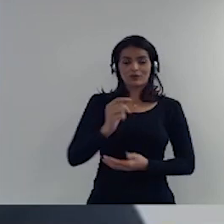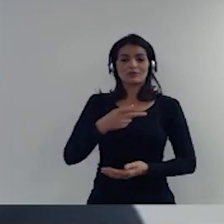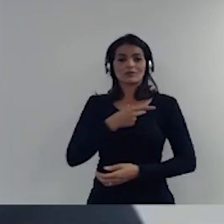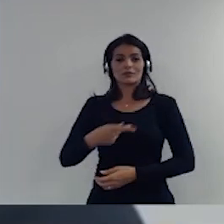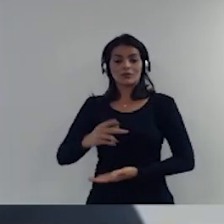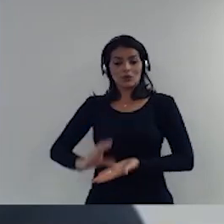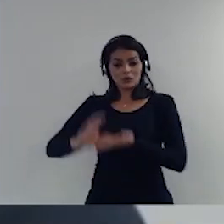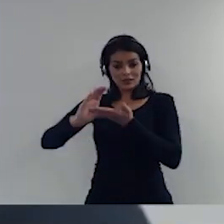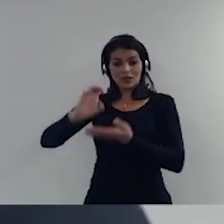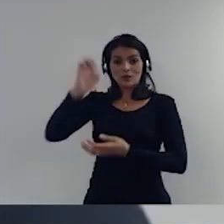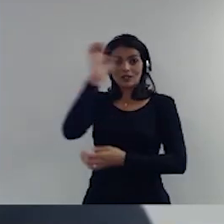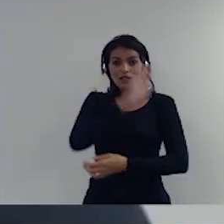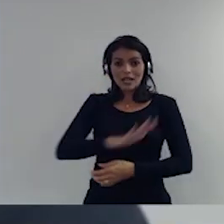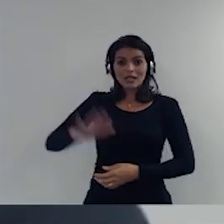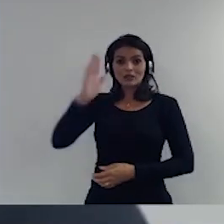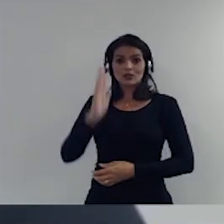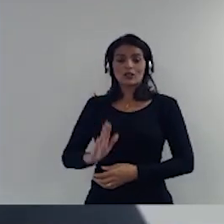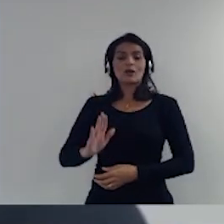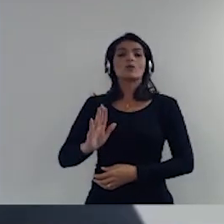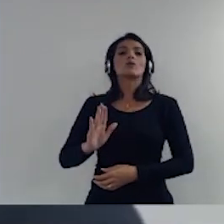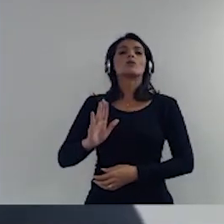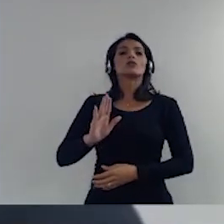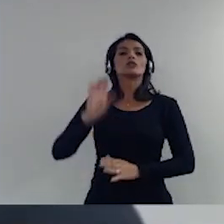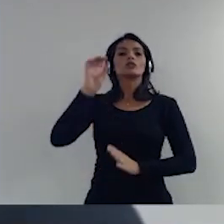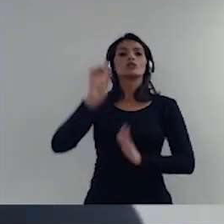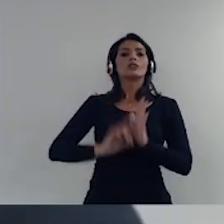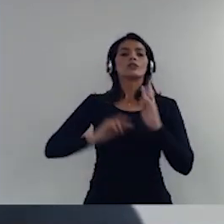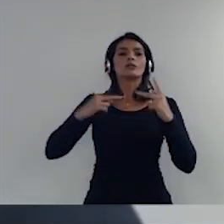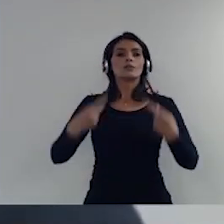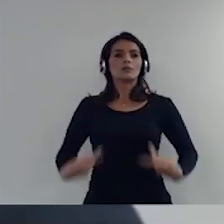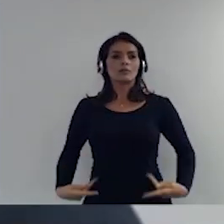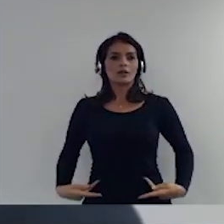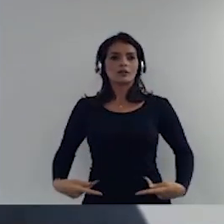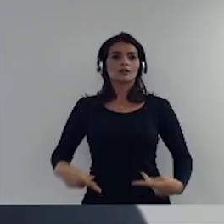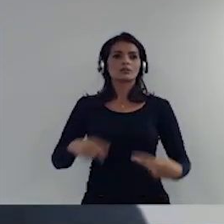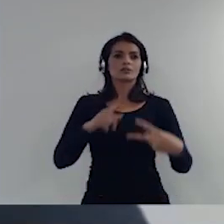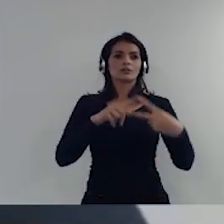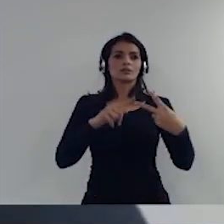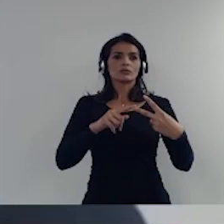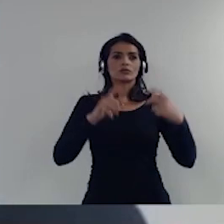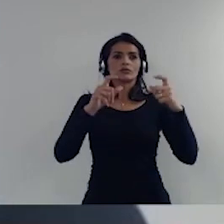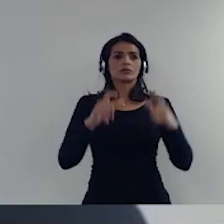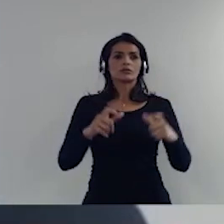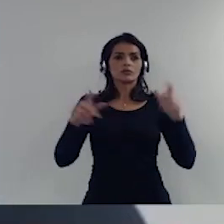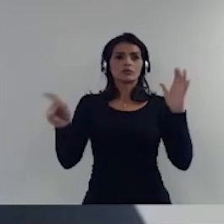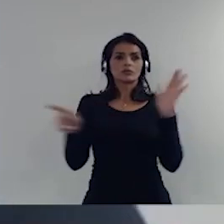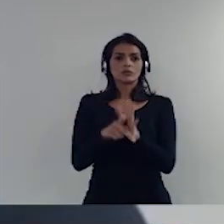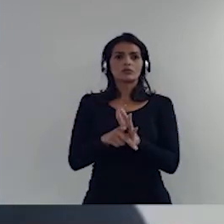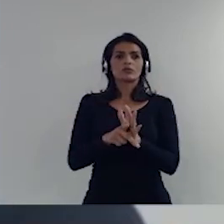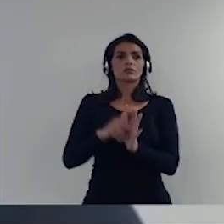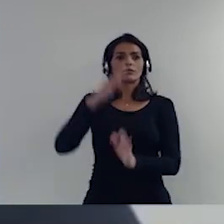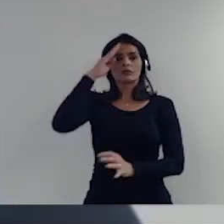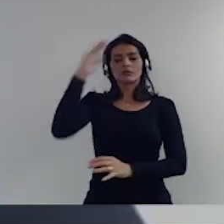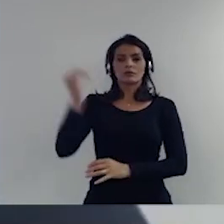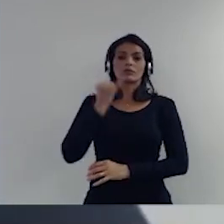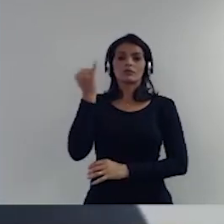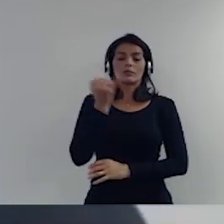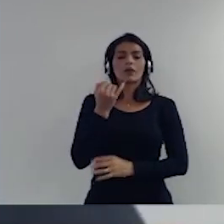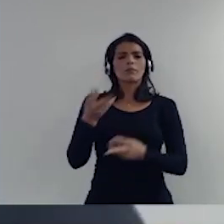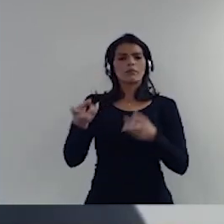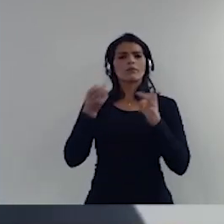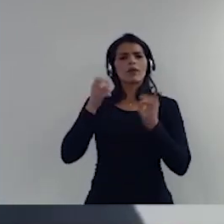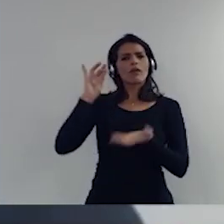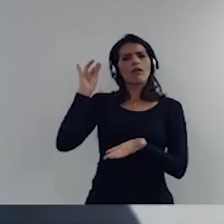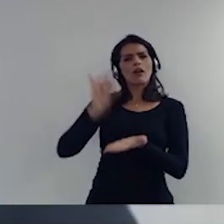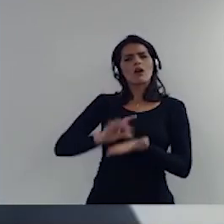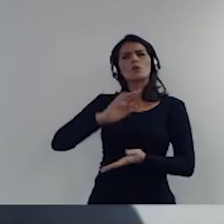de Direitos Humanos. Essas duas instituições, elas são fundamentais para poder ter uma visão real e não uma